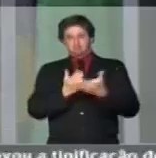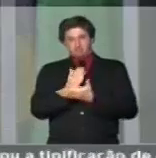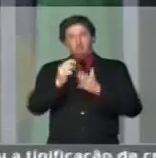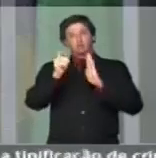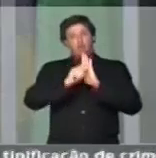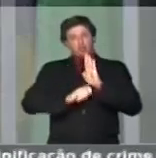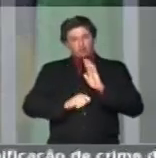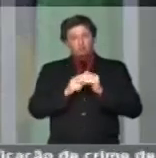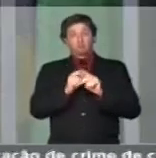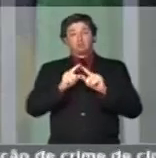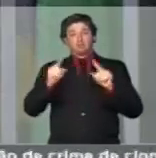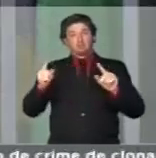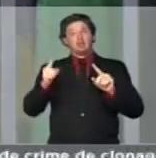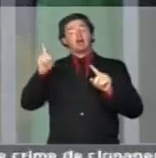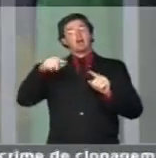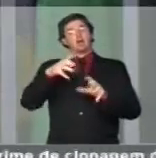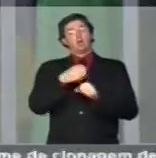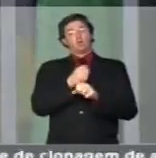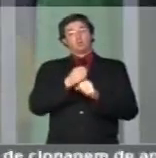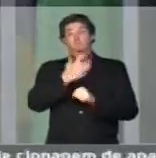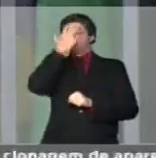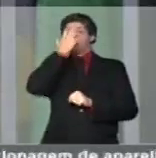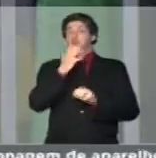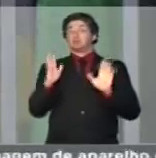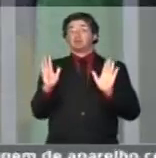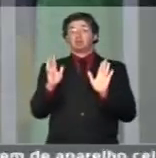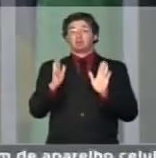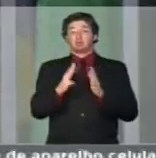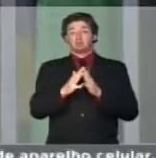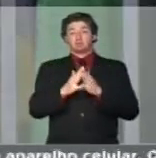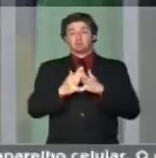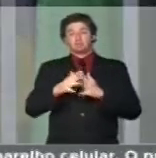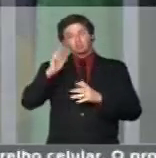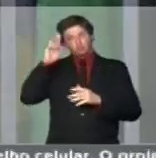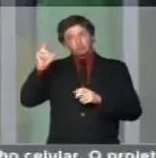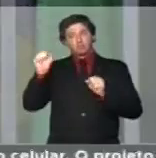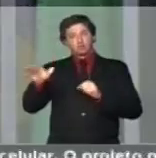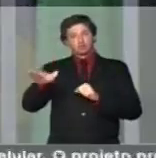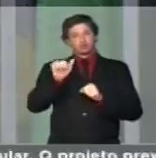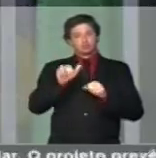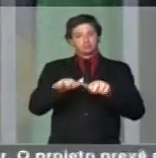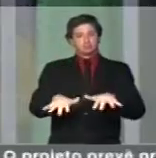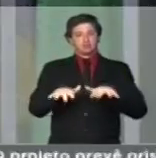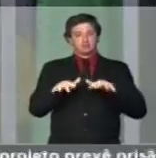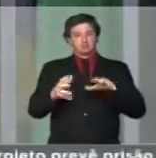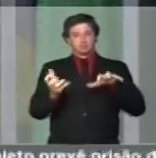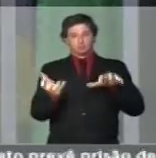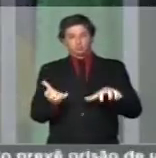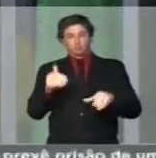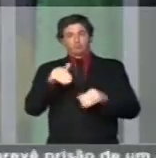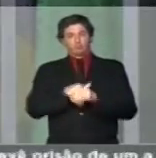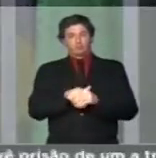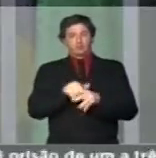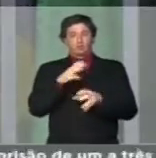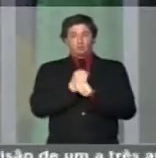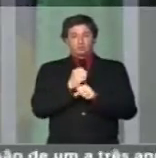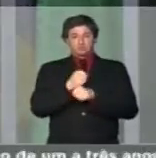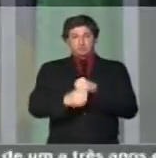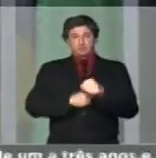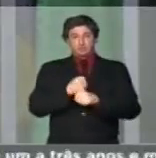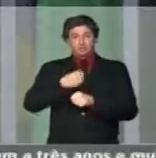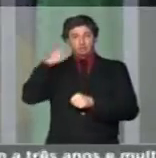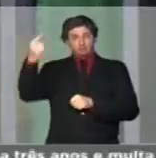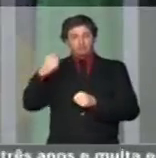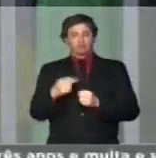um relatório, mas de um orçamento sério para o país, para que o senhor possa convocar a sessão do Congresso, votar um orçamento para o ano que